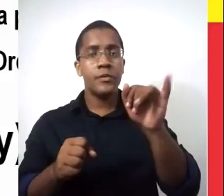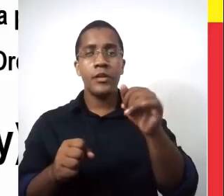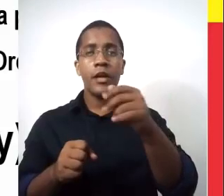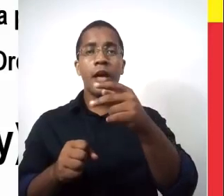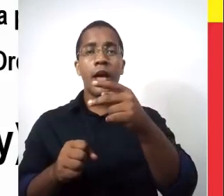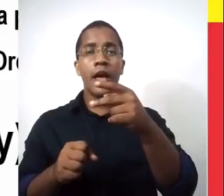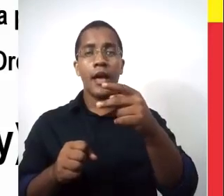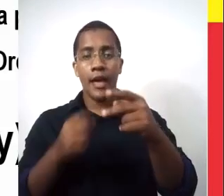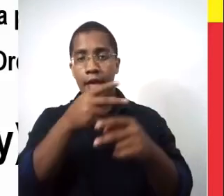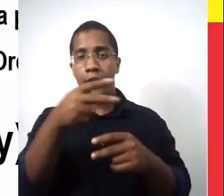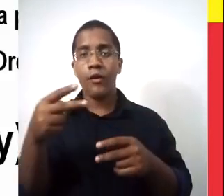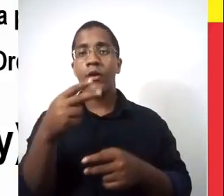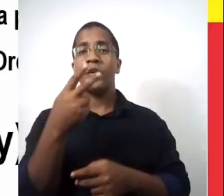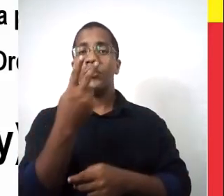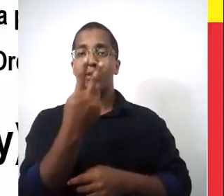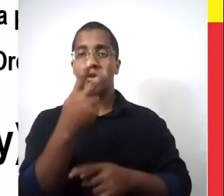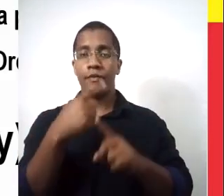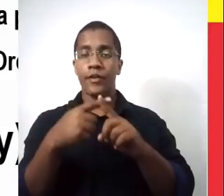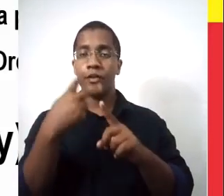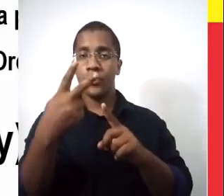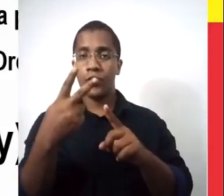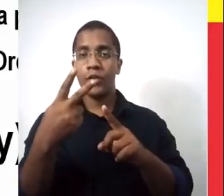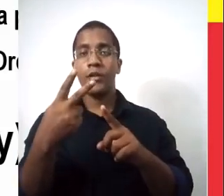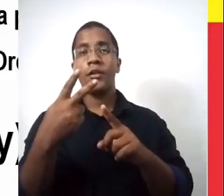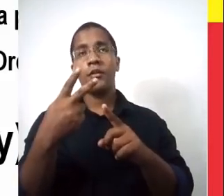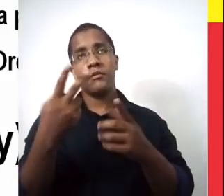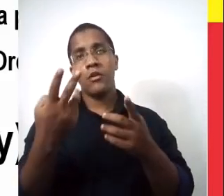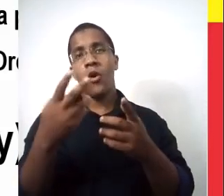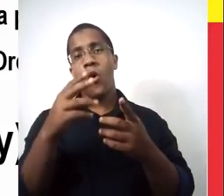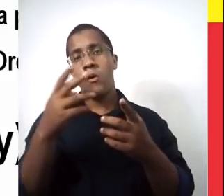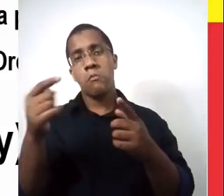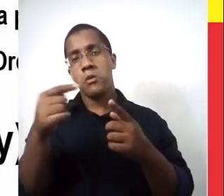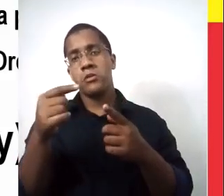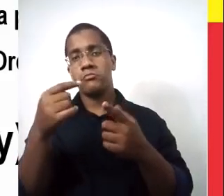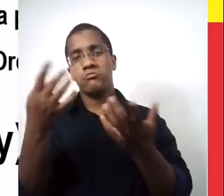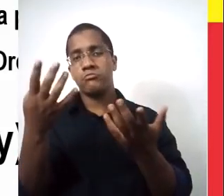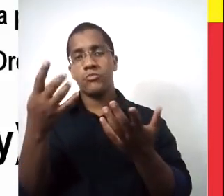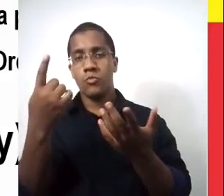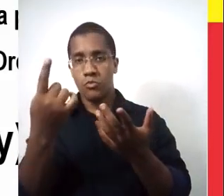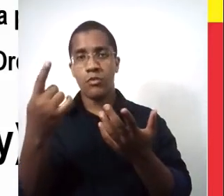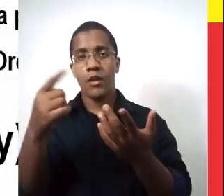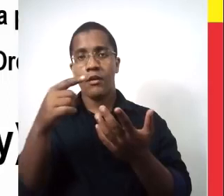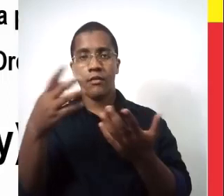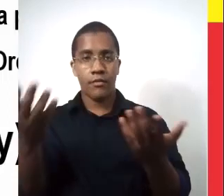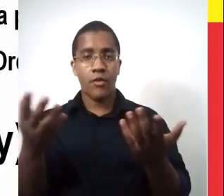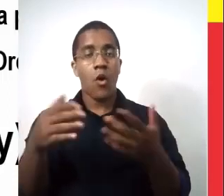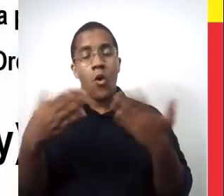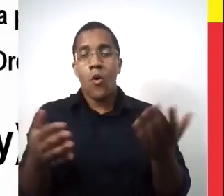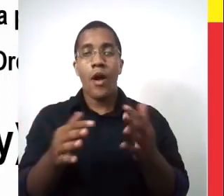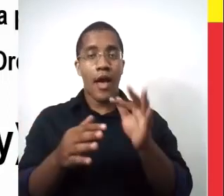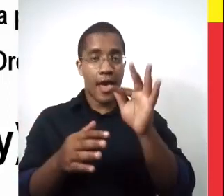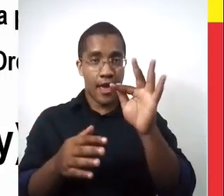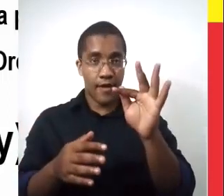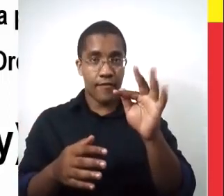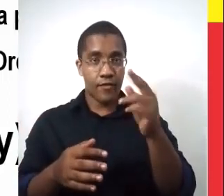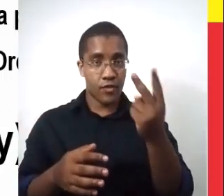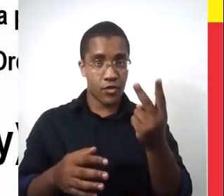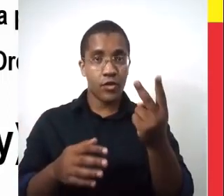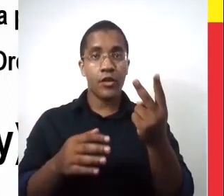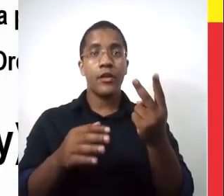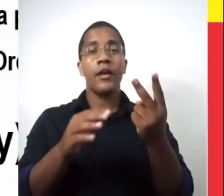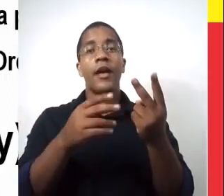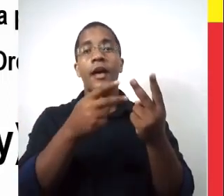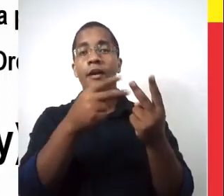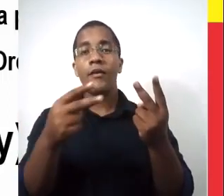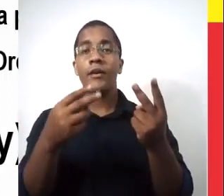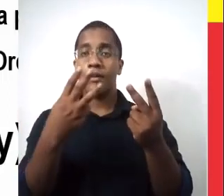2 menos 1, y é igual a 4 menos 1, ou y é igual a 3. Então, f de 2 é igual a 3, é